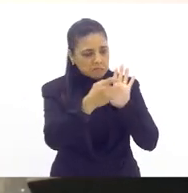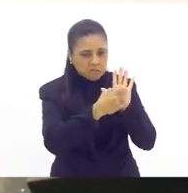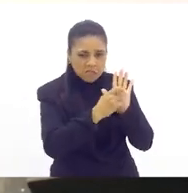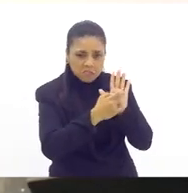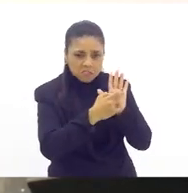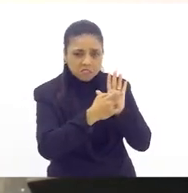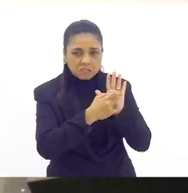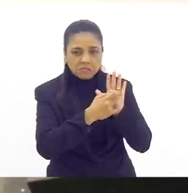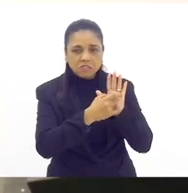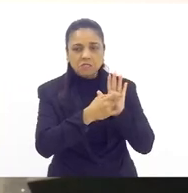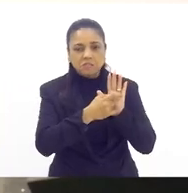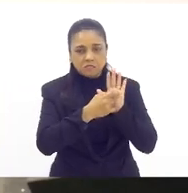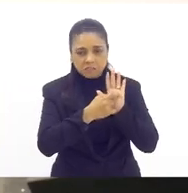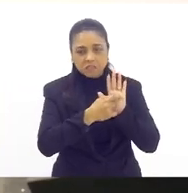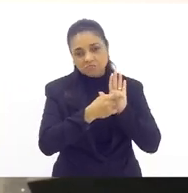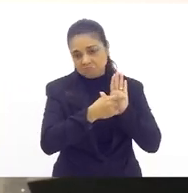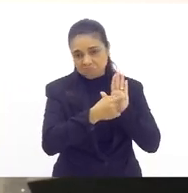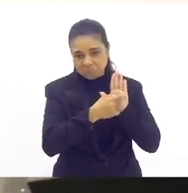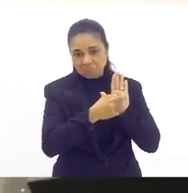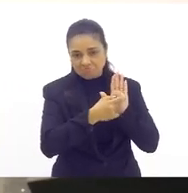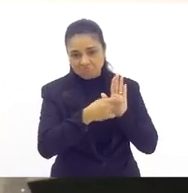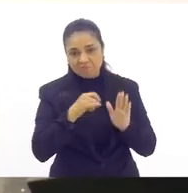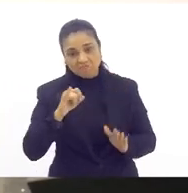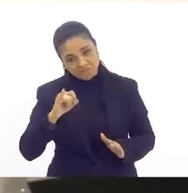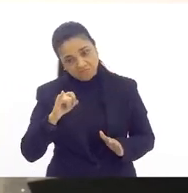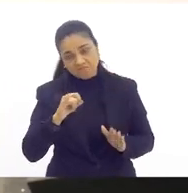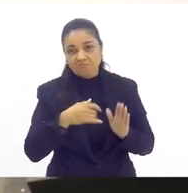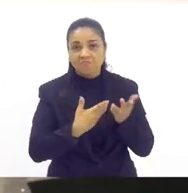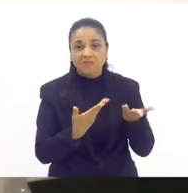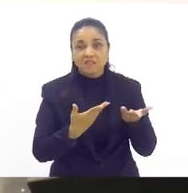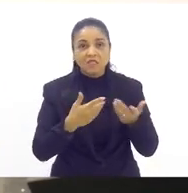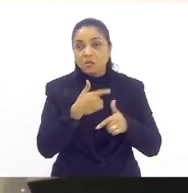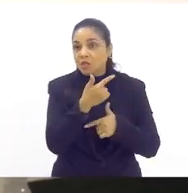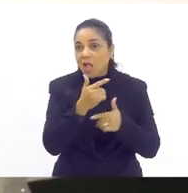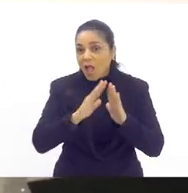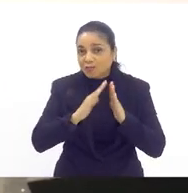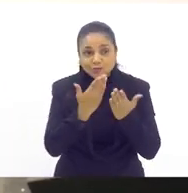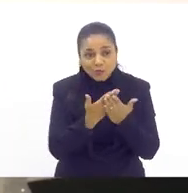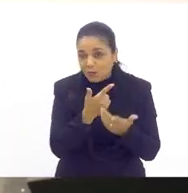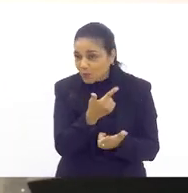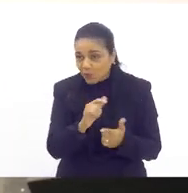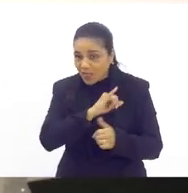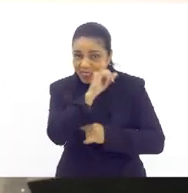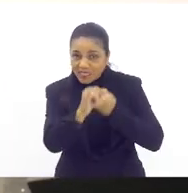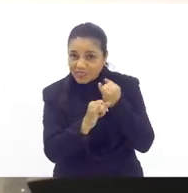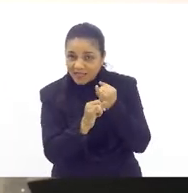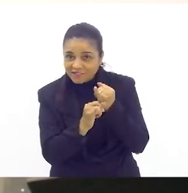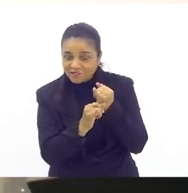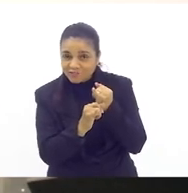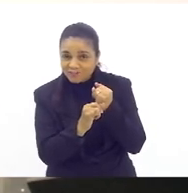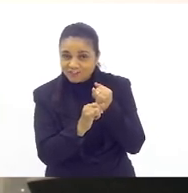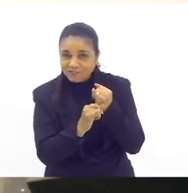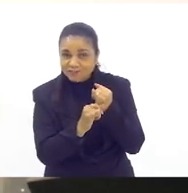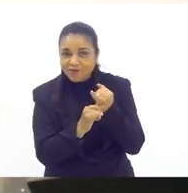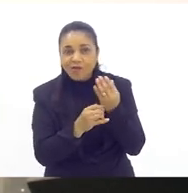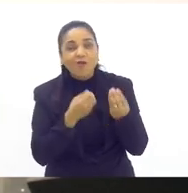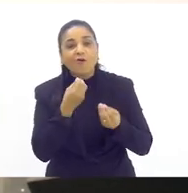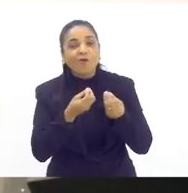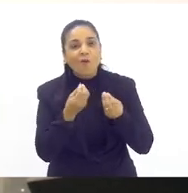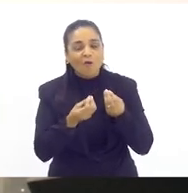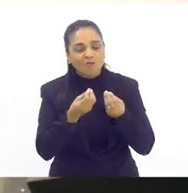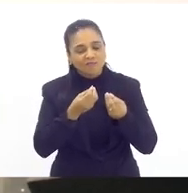GPT e a escola não tem internet né isso iria melhorar de modo muito significativo o processo ensino-aprendizagem